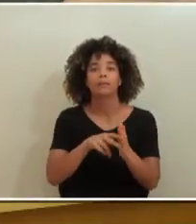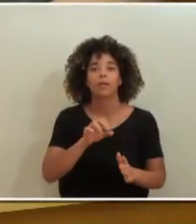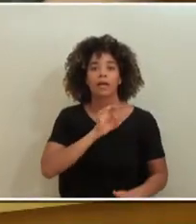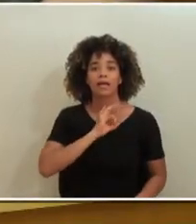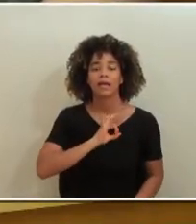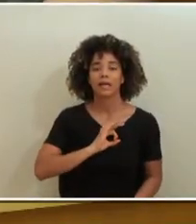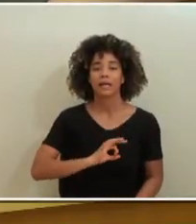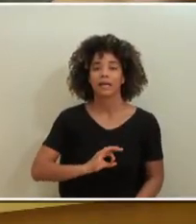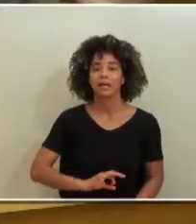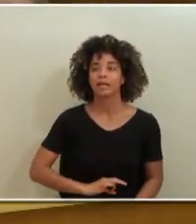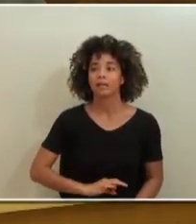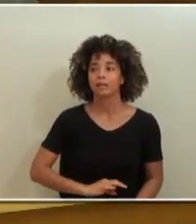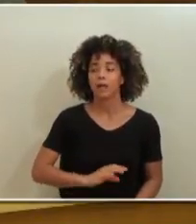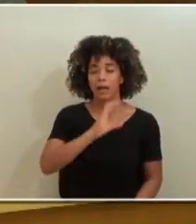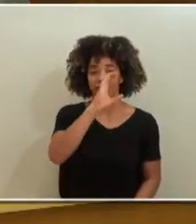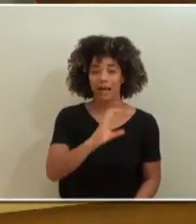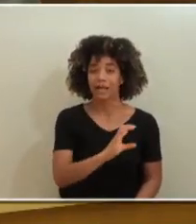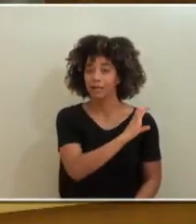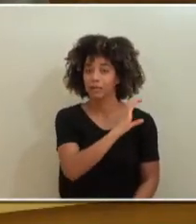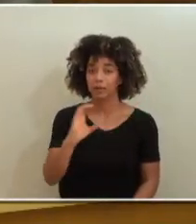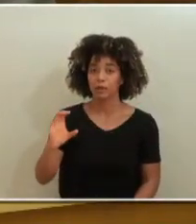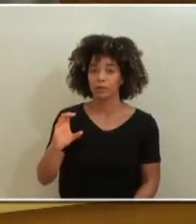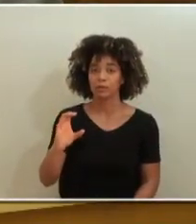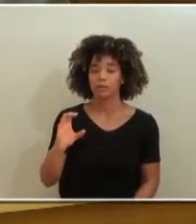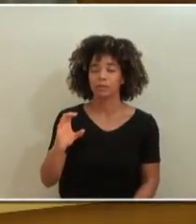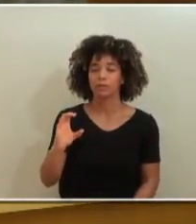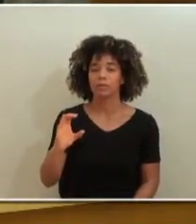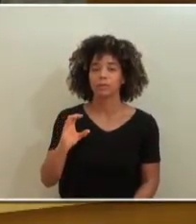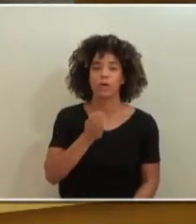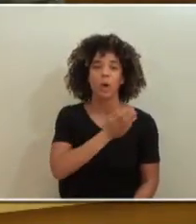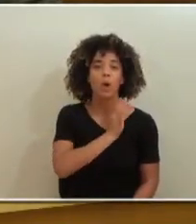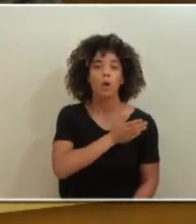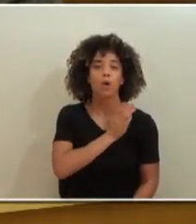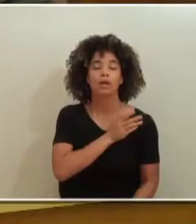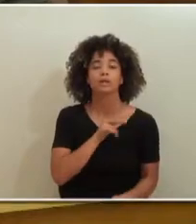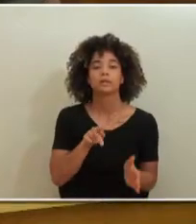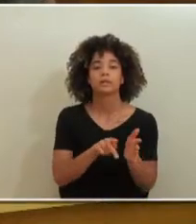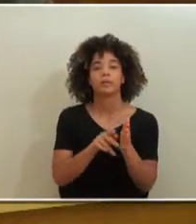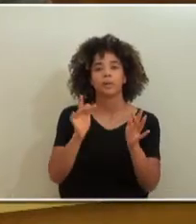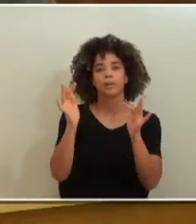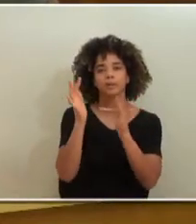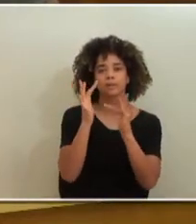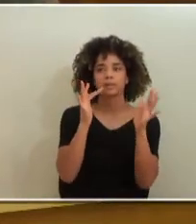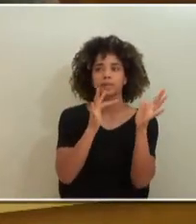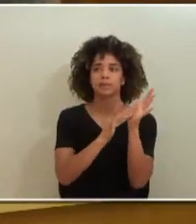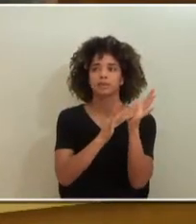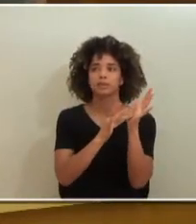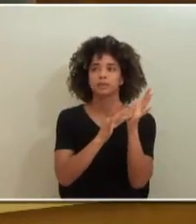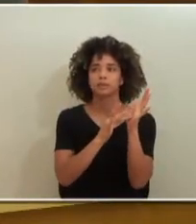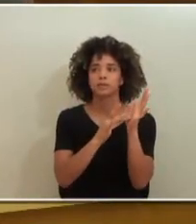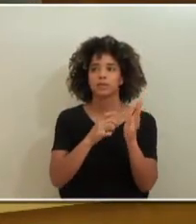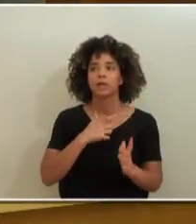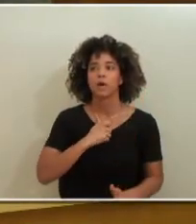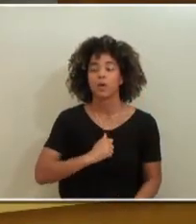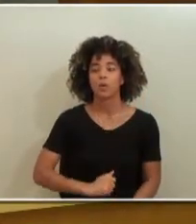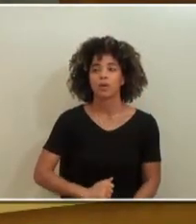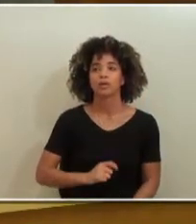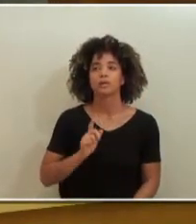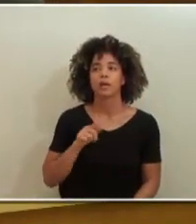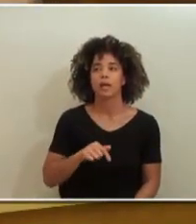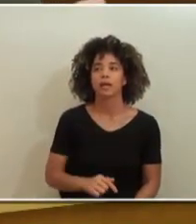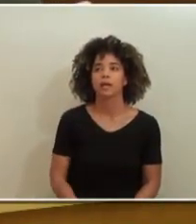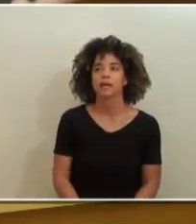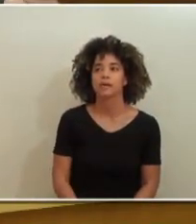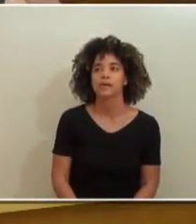Calito, inclusive, faz parte, né, Calito? Essa semana eu falei em fazer o lenço, então o lenço é esse aqui que está no meu pescoço, tá, Calito? Esse é o